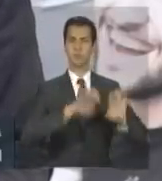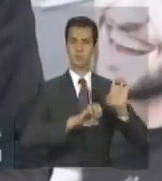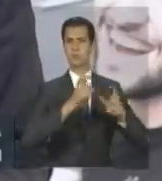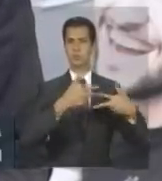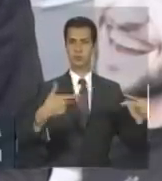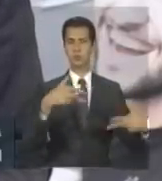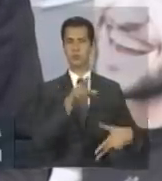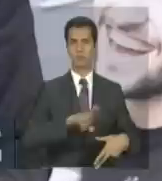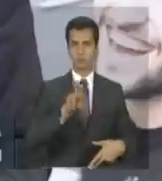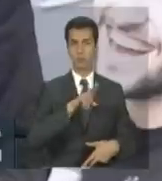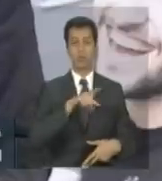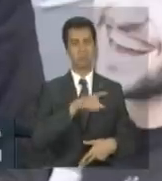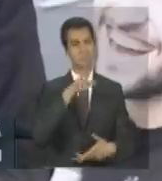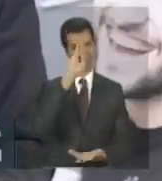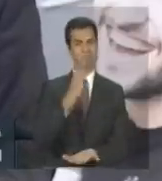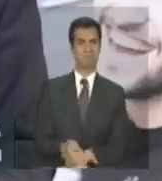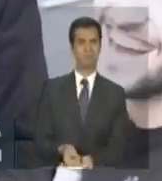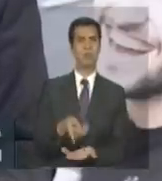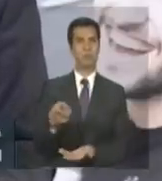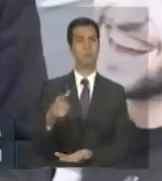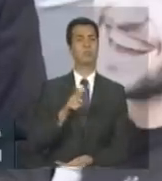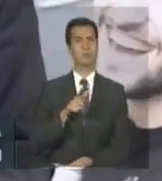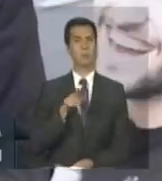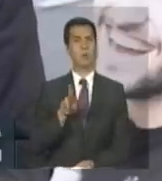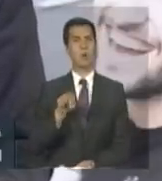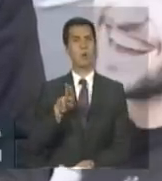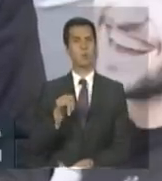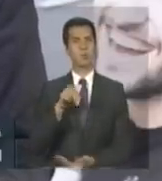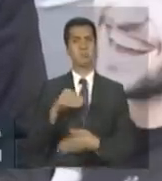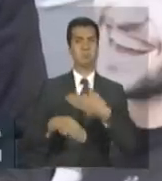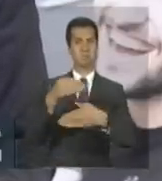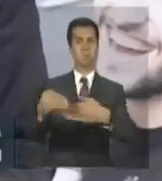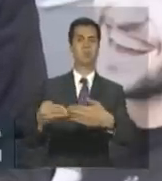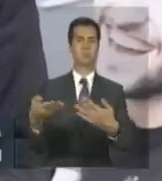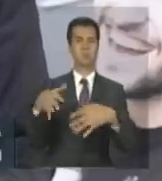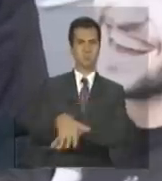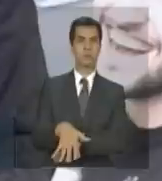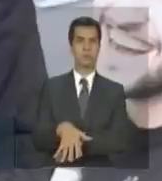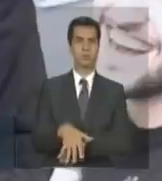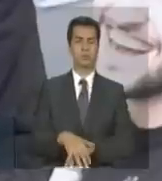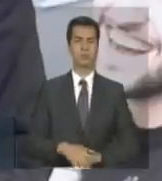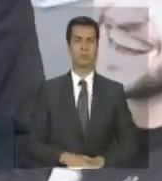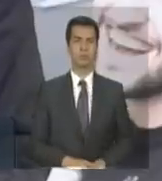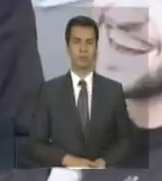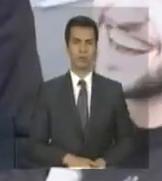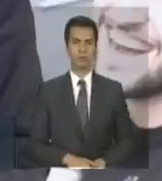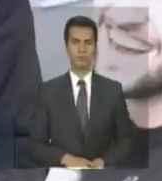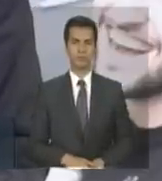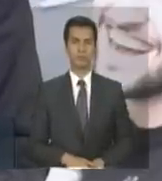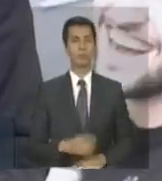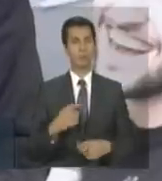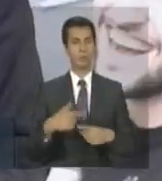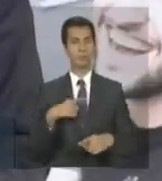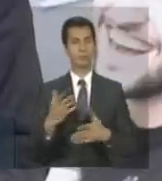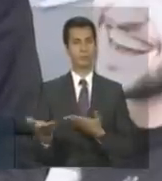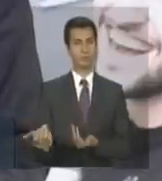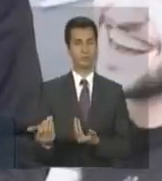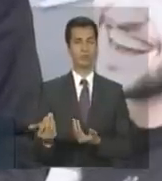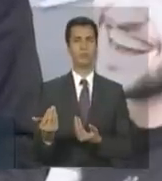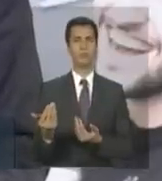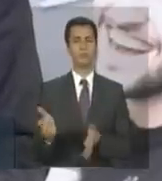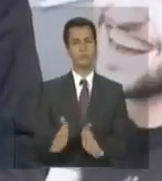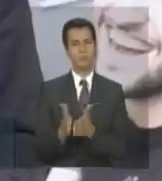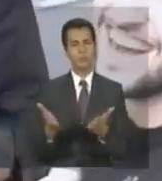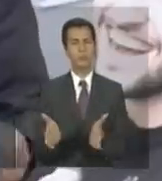nesse programa uma alavanca importante de inclusão. sobretudo da juventude de baixa renda, de escola